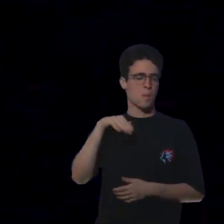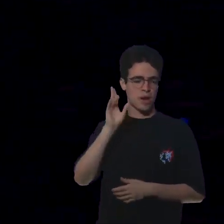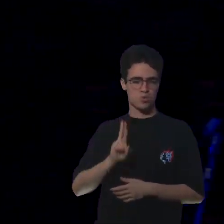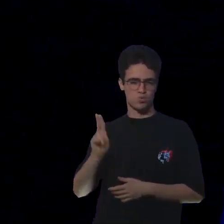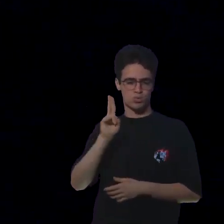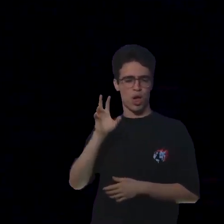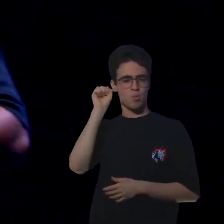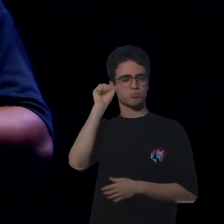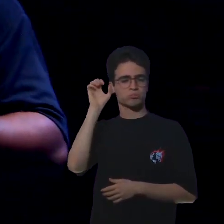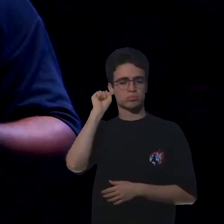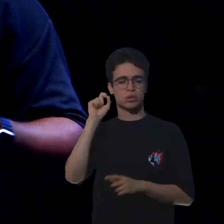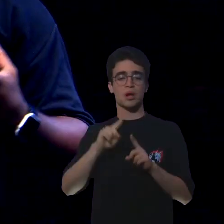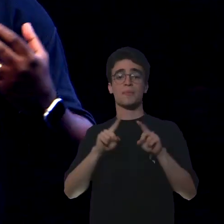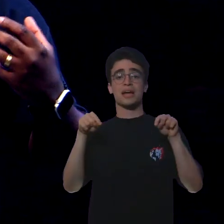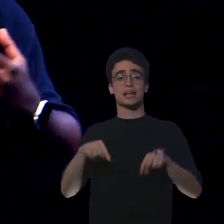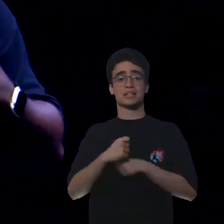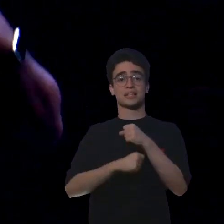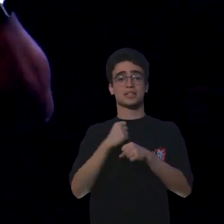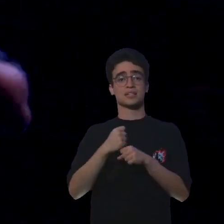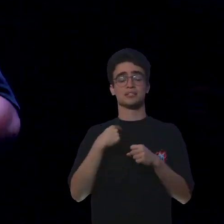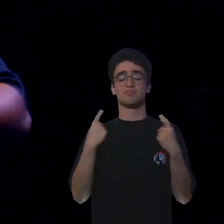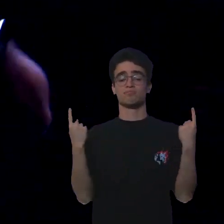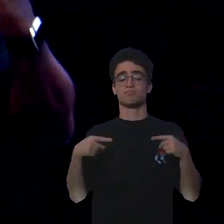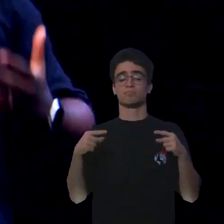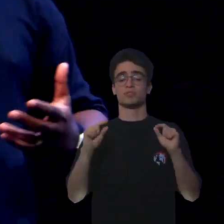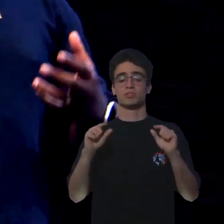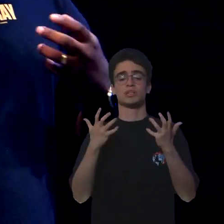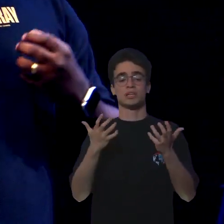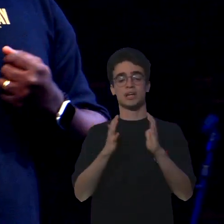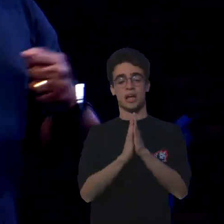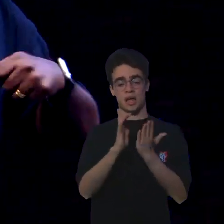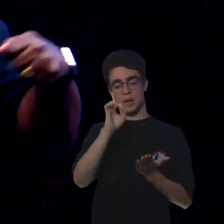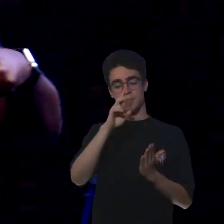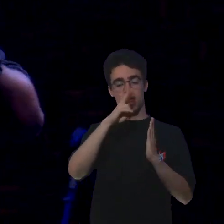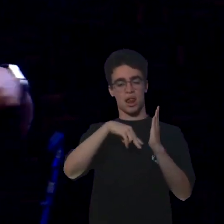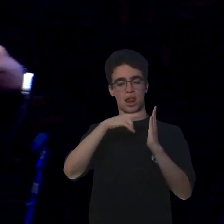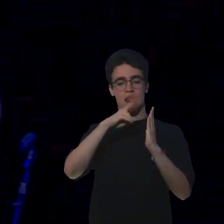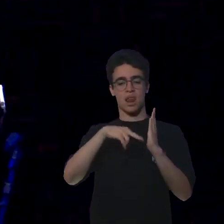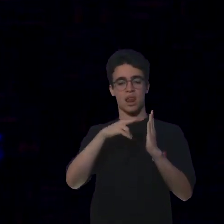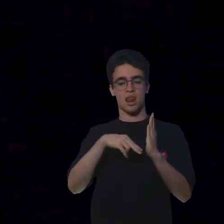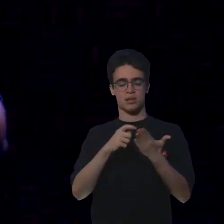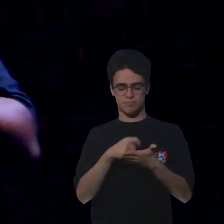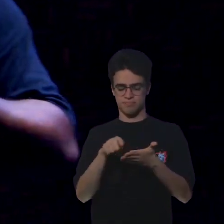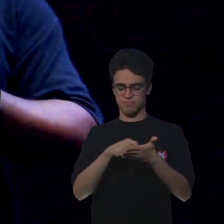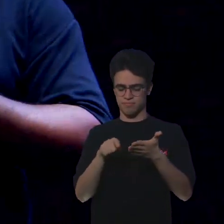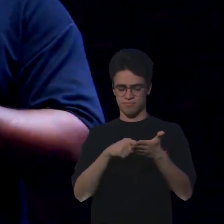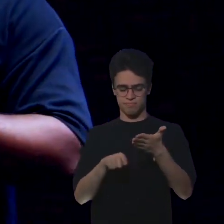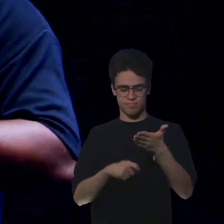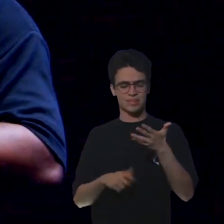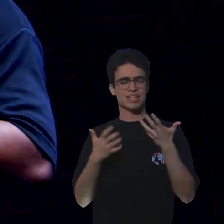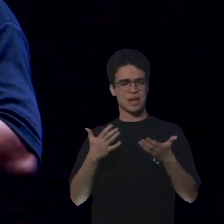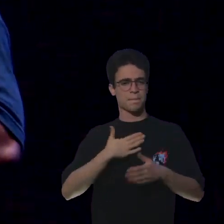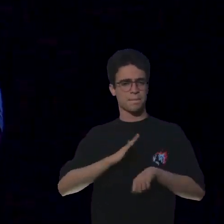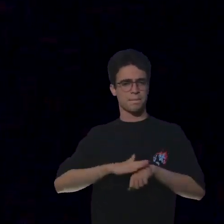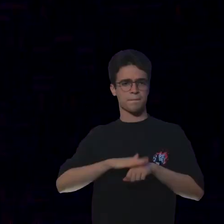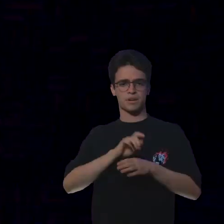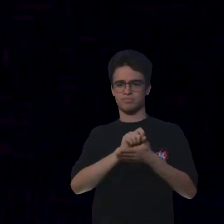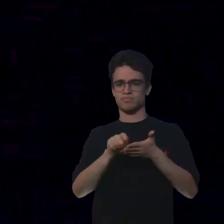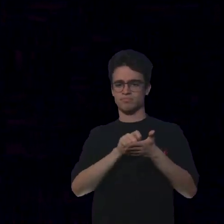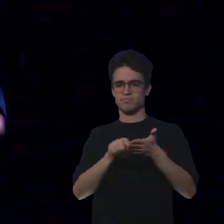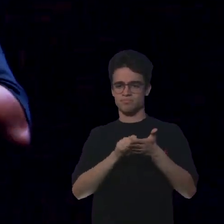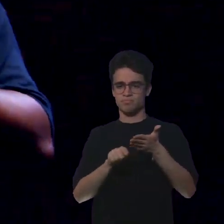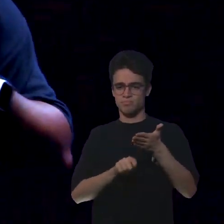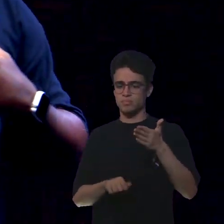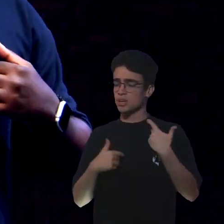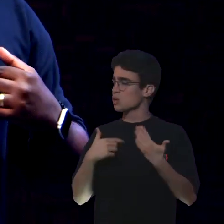ano eu peguei um desafio de ler a Bíblia física e ir anotando, fazendo as minhas anotações, e eu